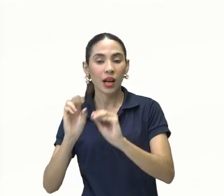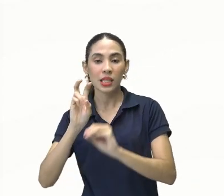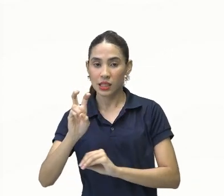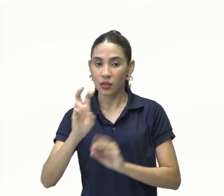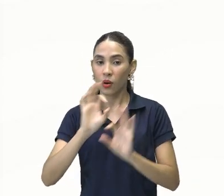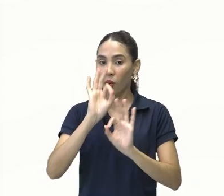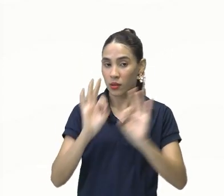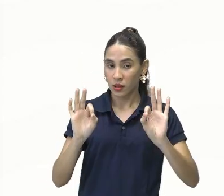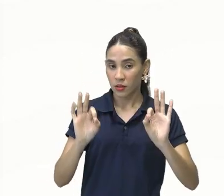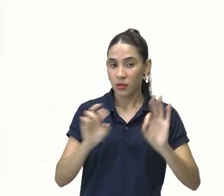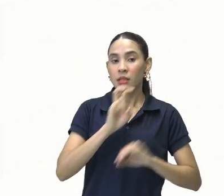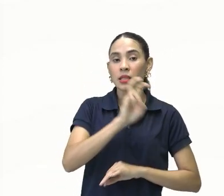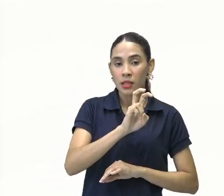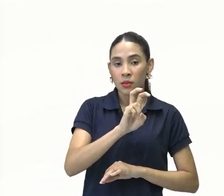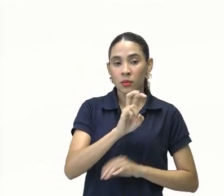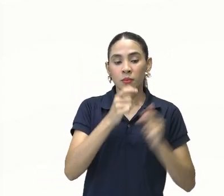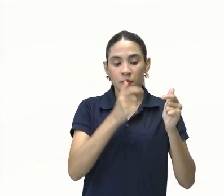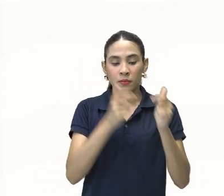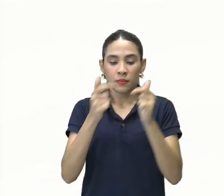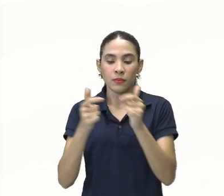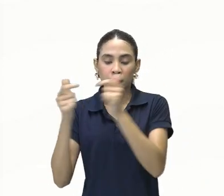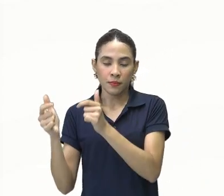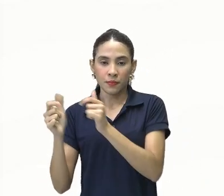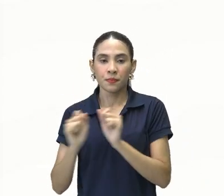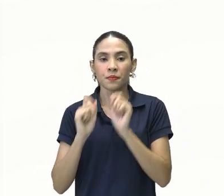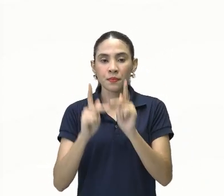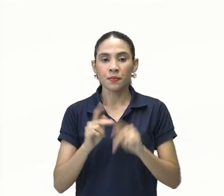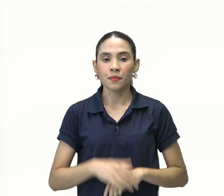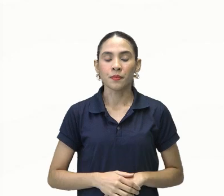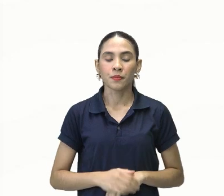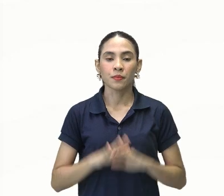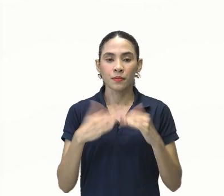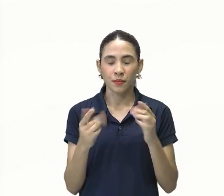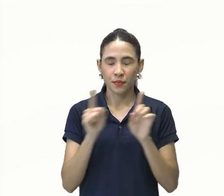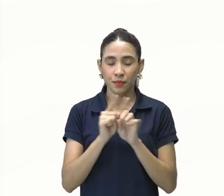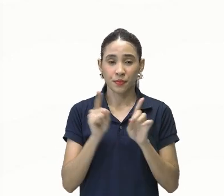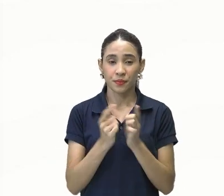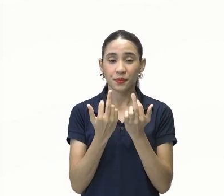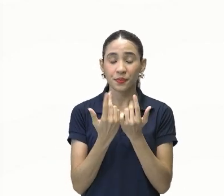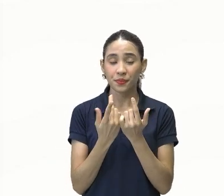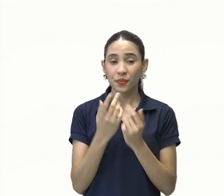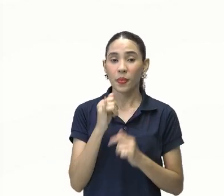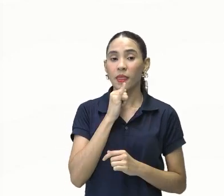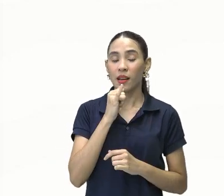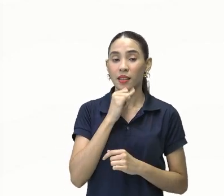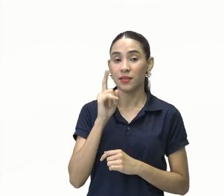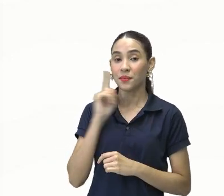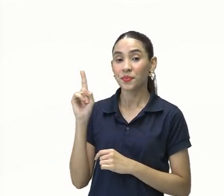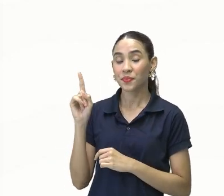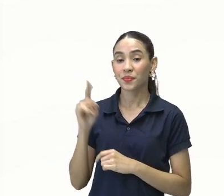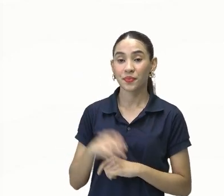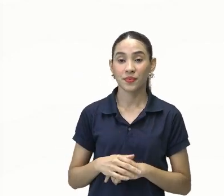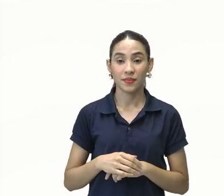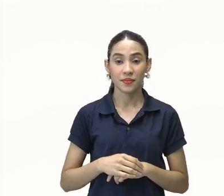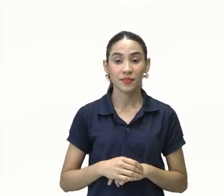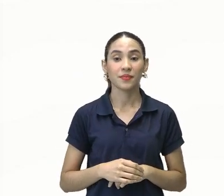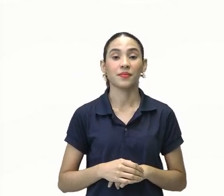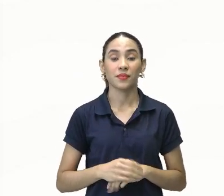elementos organizados em 5 posições, tá bom? A mesma quantidade de elementos será a quantidade